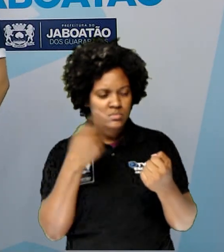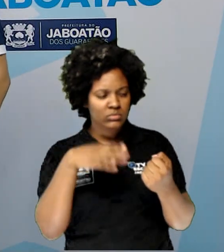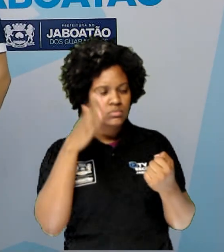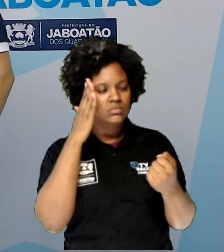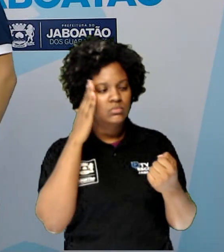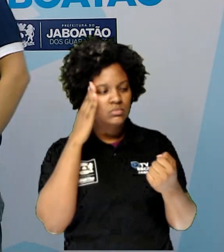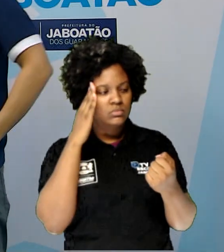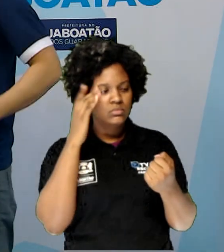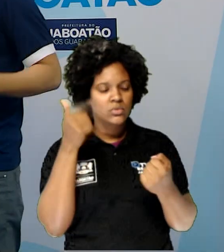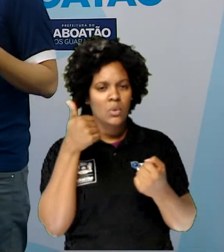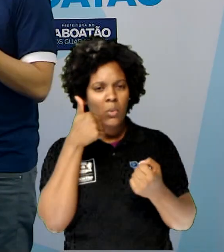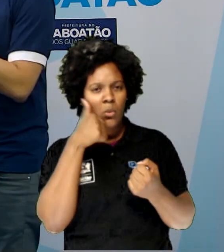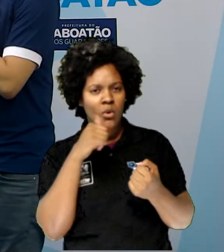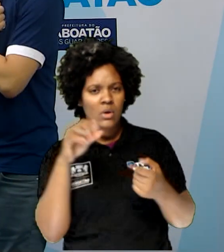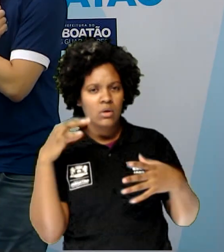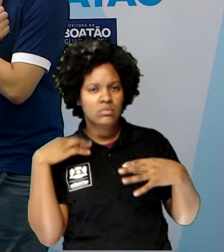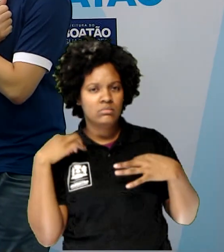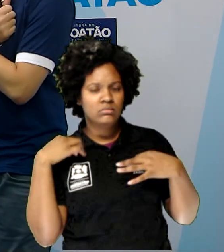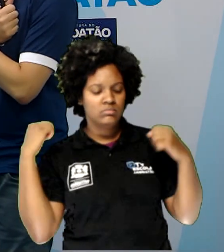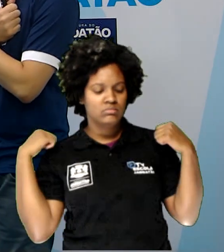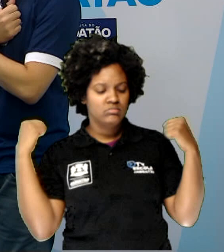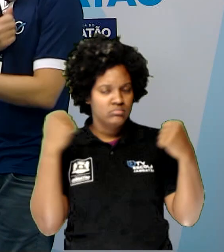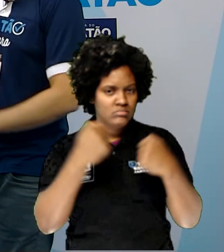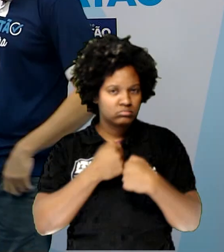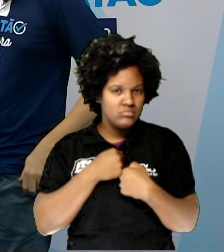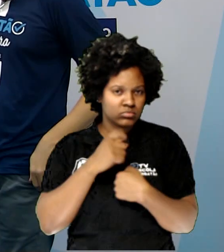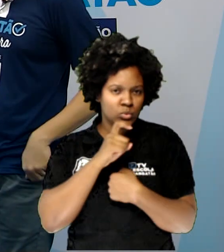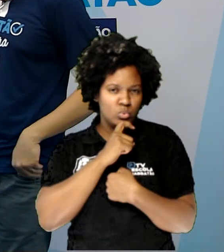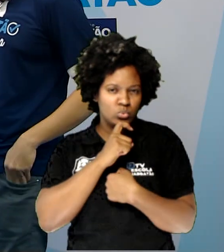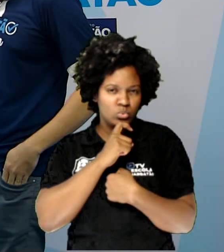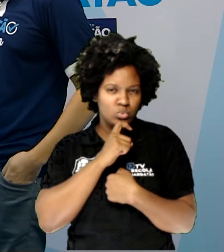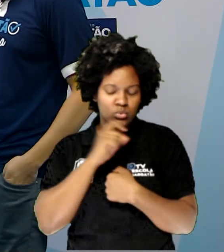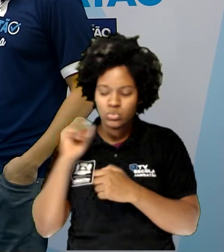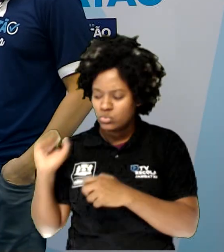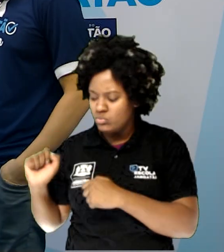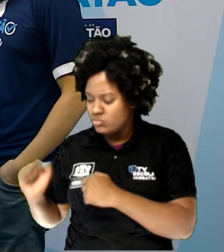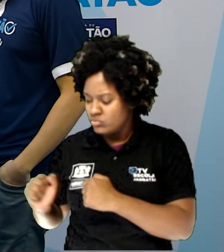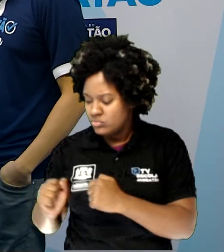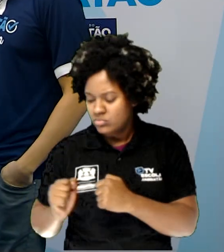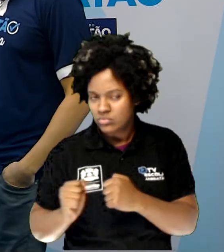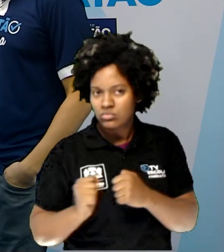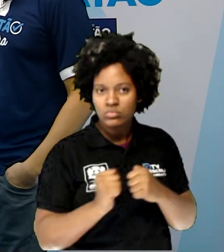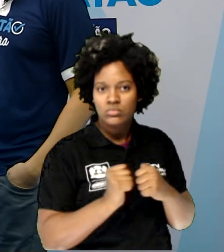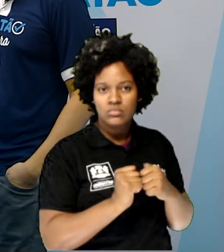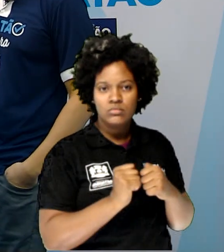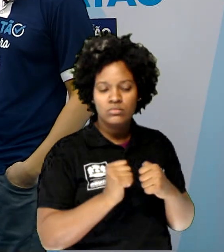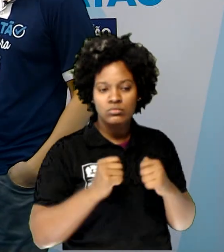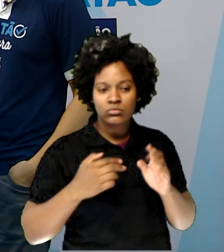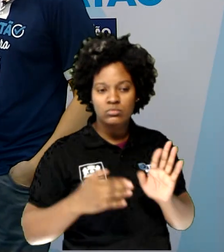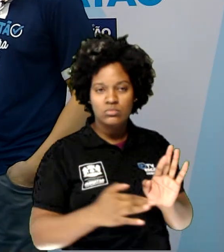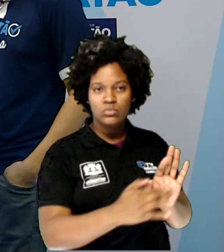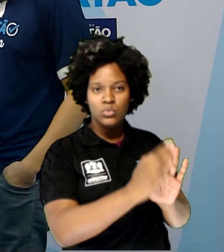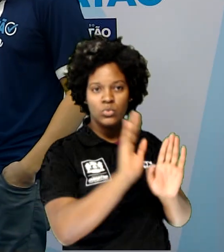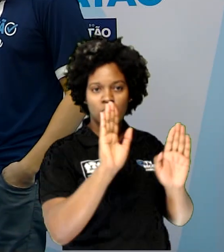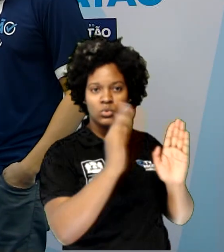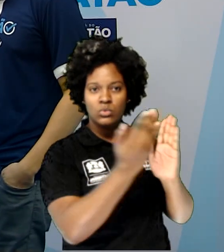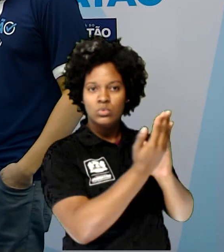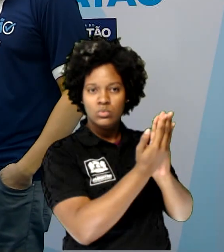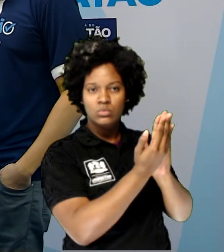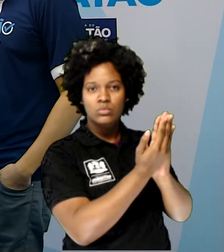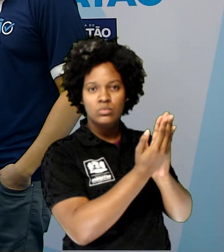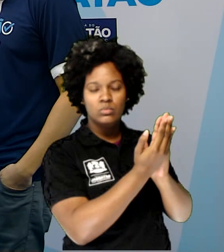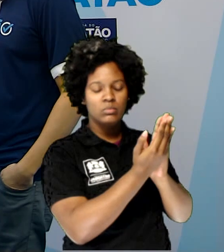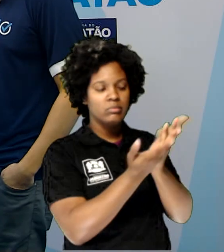uma garotinha vestida com um casaco, né, roupa de frio, puxando uma bagagenzinha e indo em direção ao guarda-roupa. A